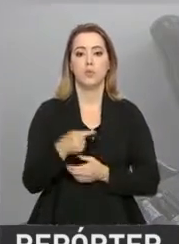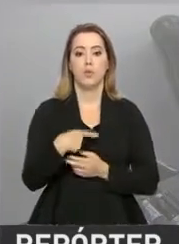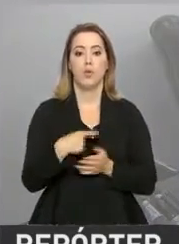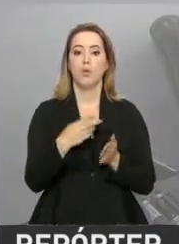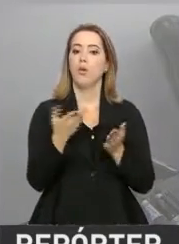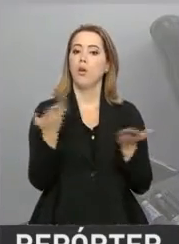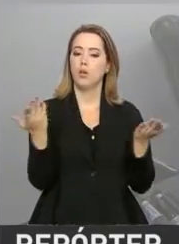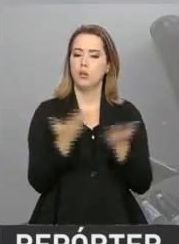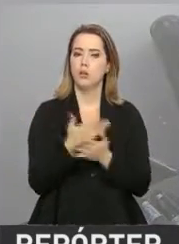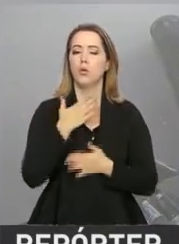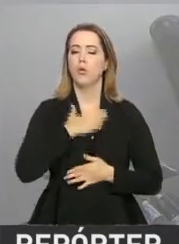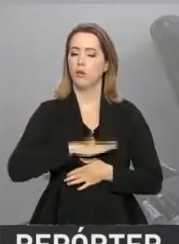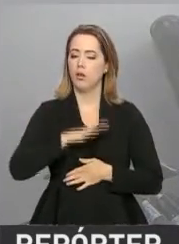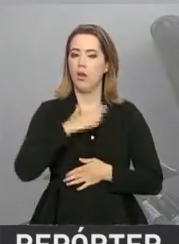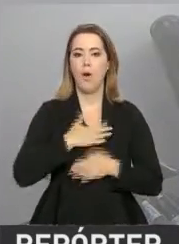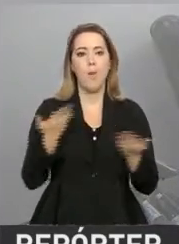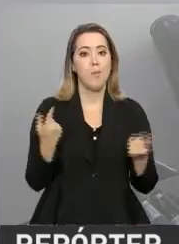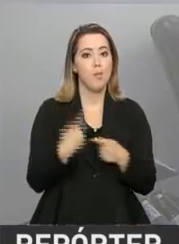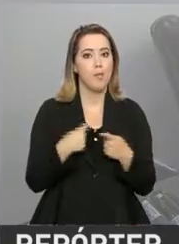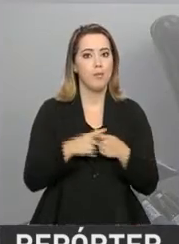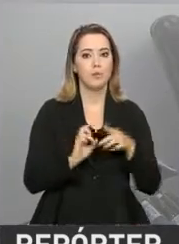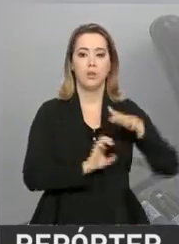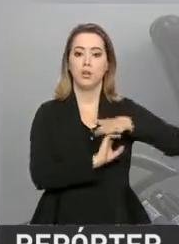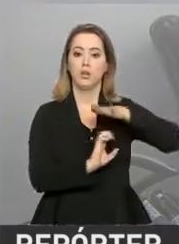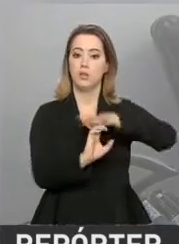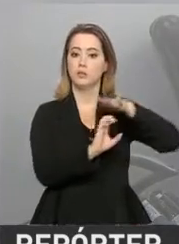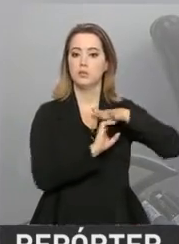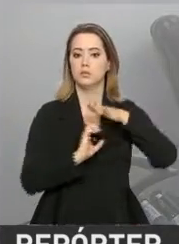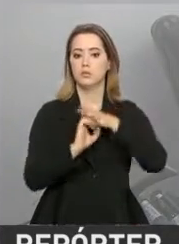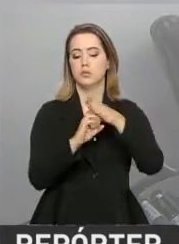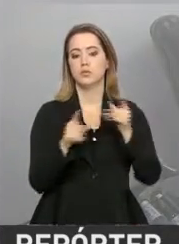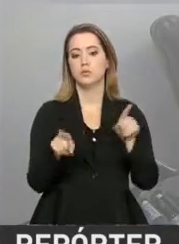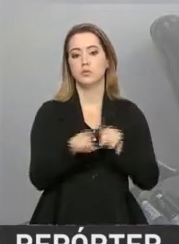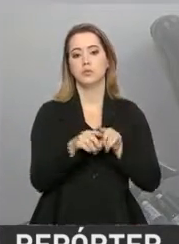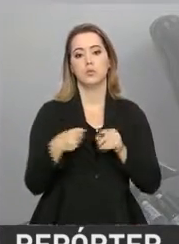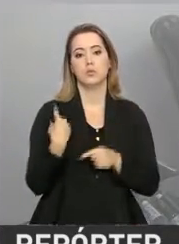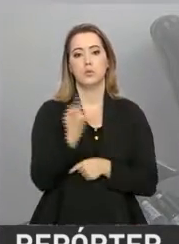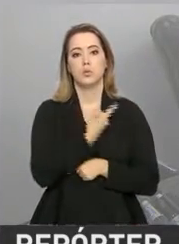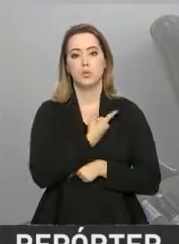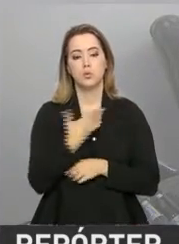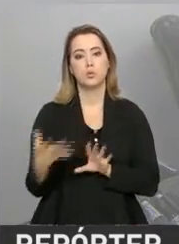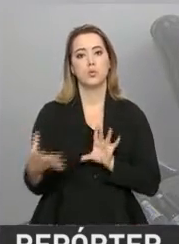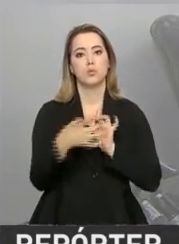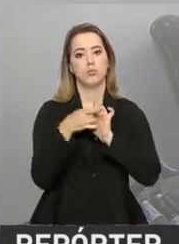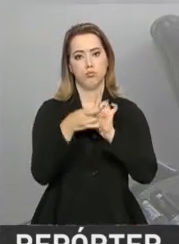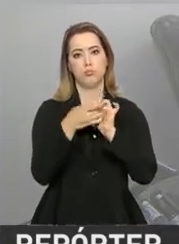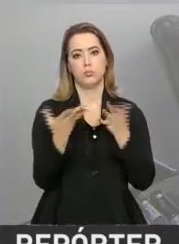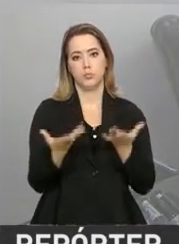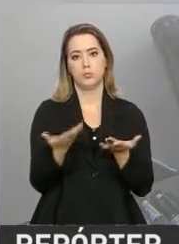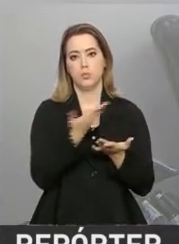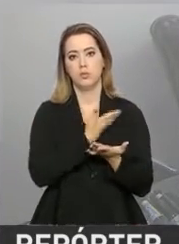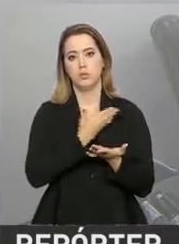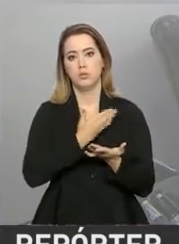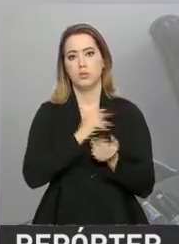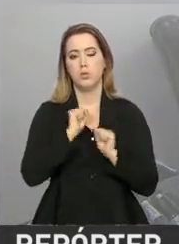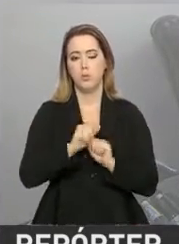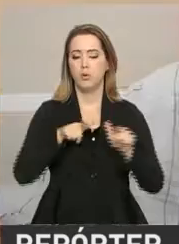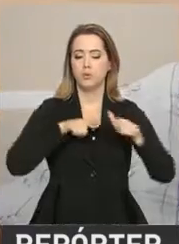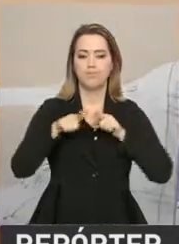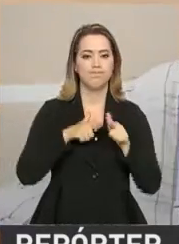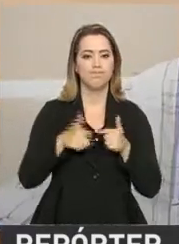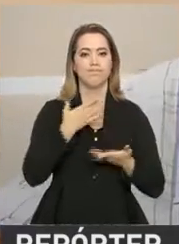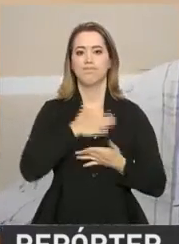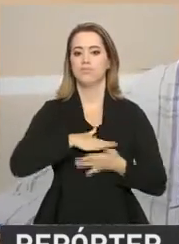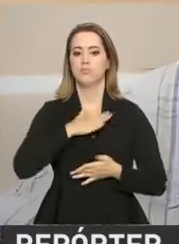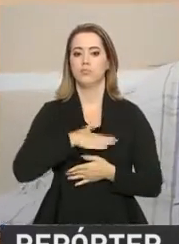foi um alívio, na verdade, tanto para nós empresários quanto para os nossos parceiros, que agora eu acho que eles podem trabalhar com mais tranquilidade.